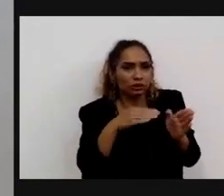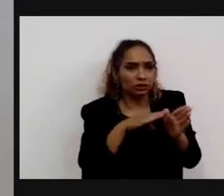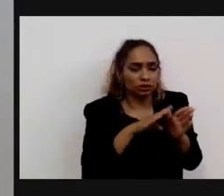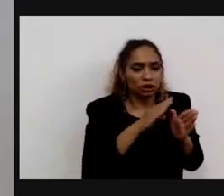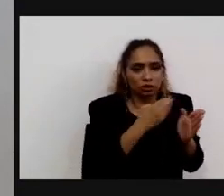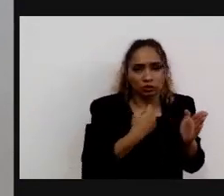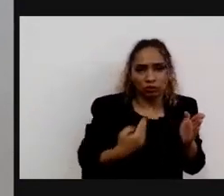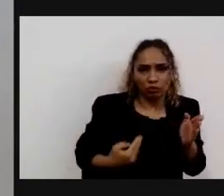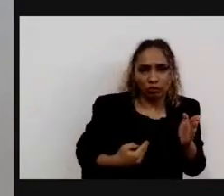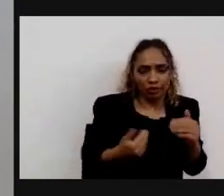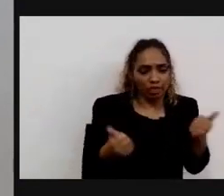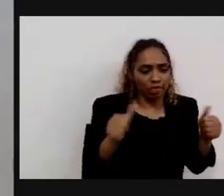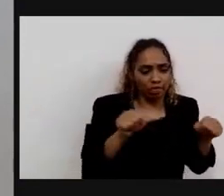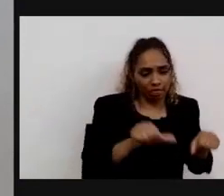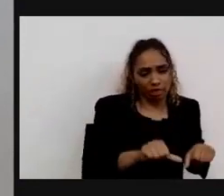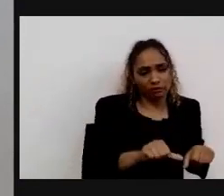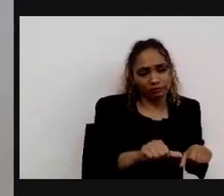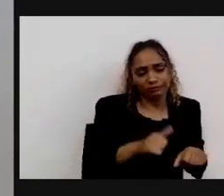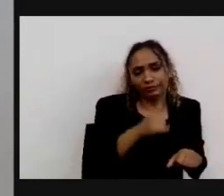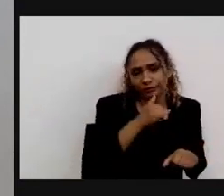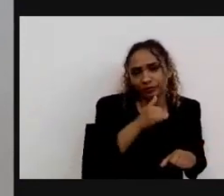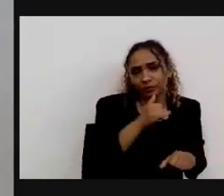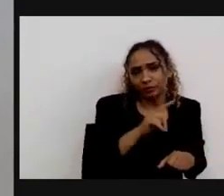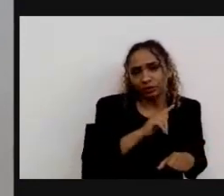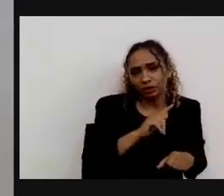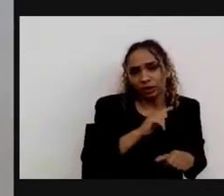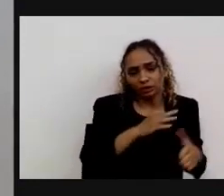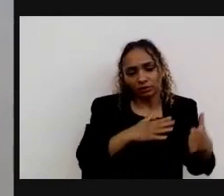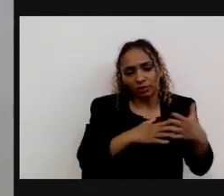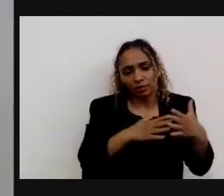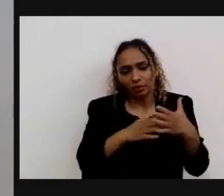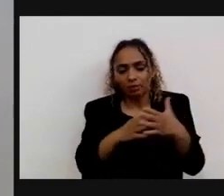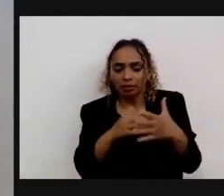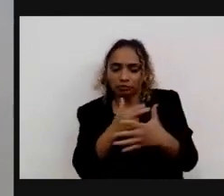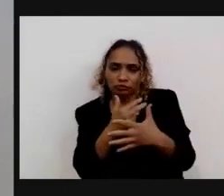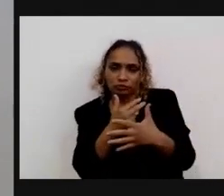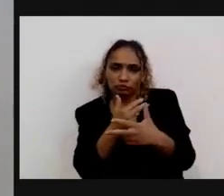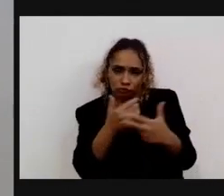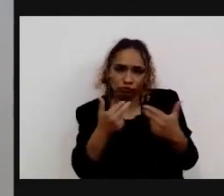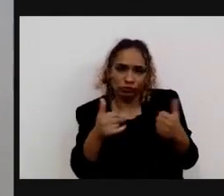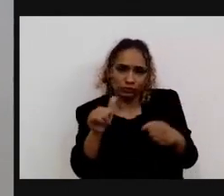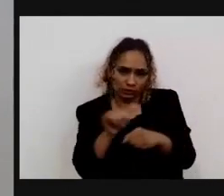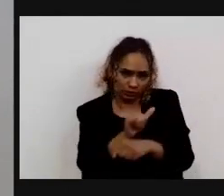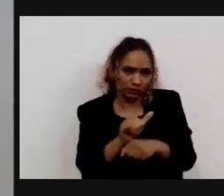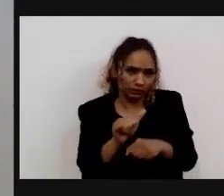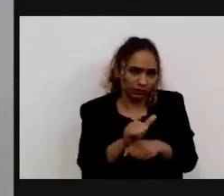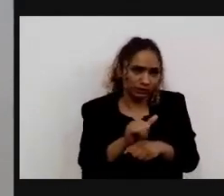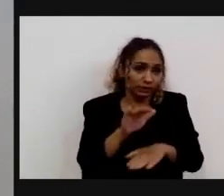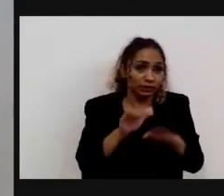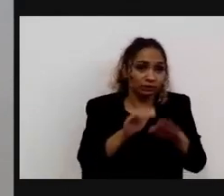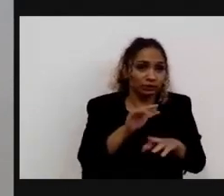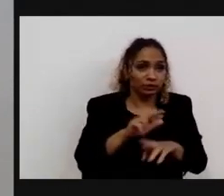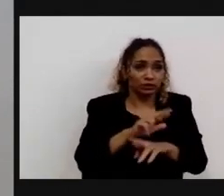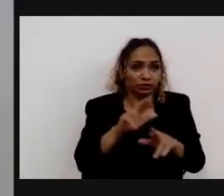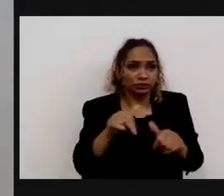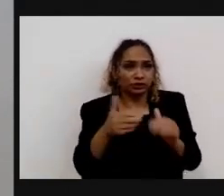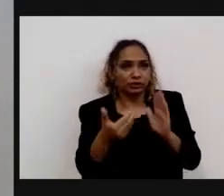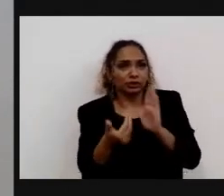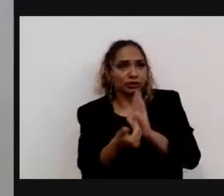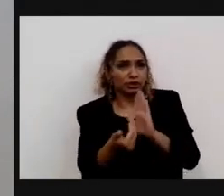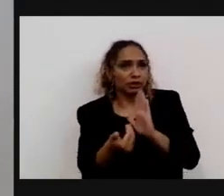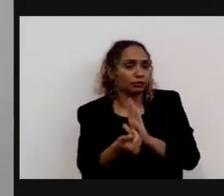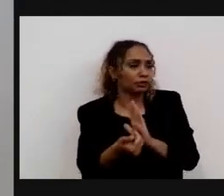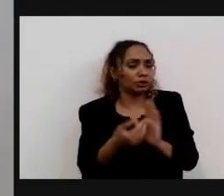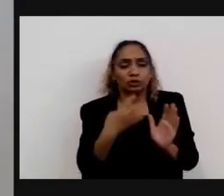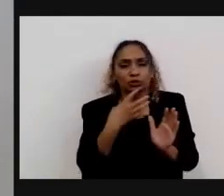destrói isso acontece em todos os governos no Brasil né Essa interrupção de coisas estratégicas Talvez seja um pouco diferente na câmera não conheço